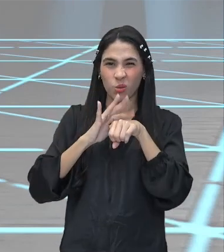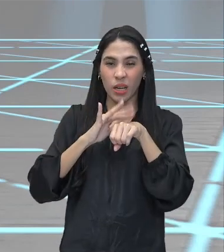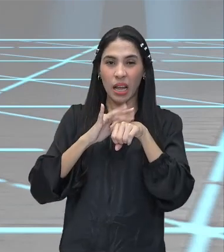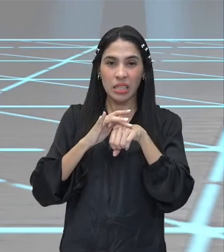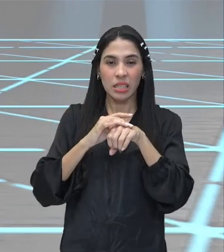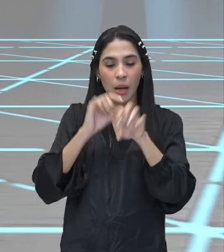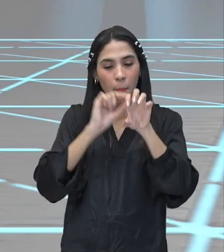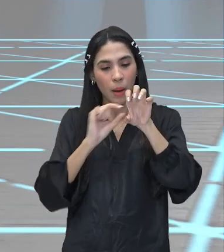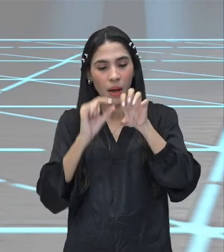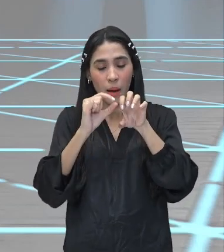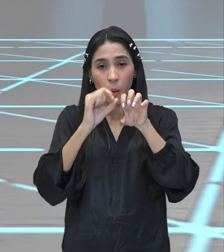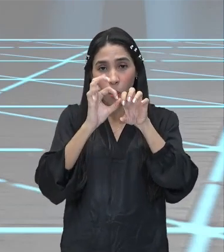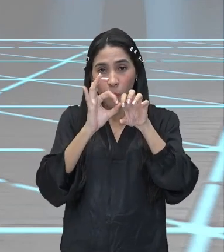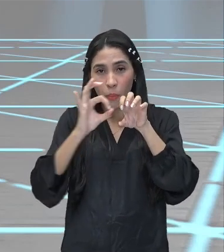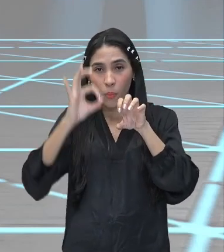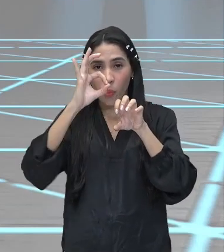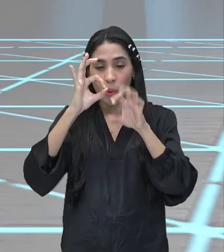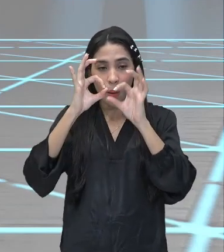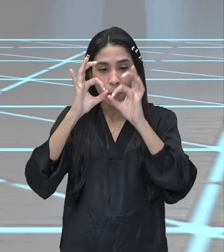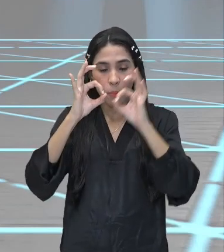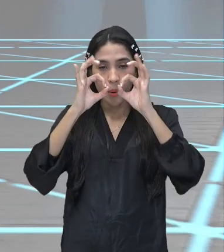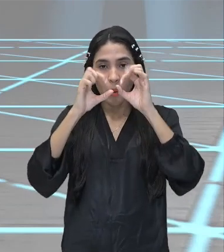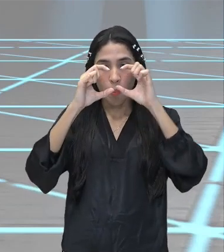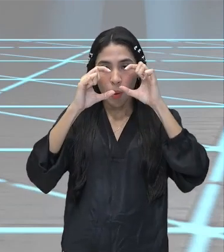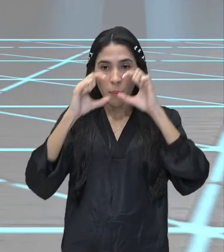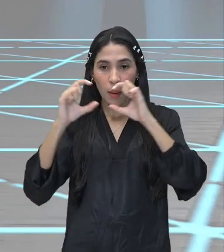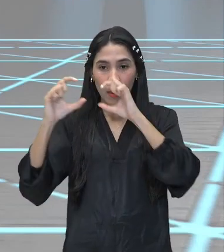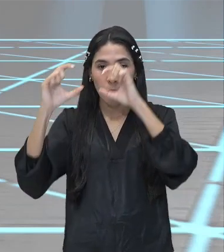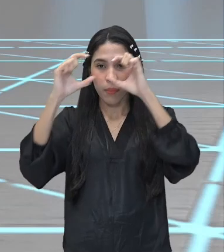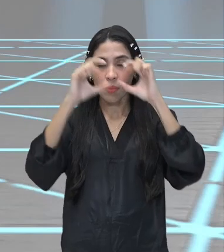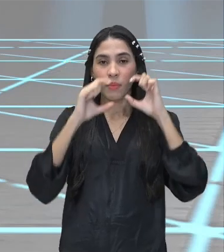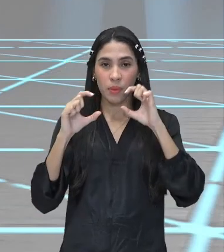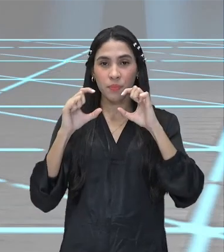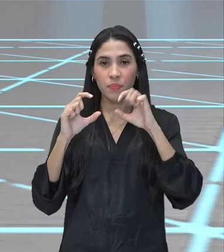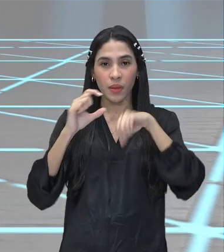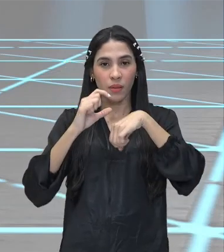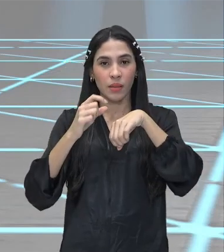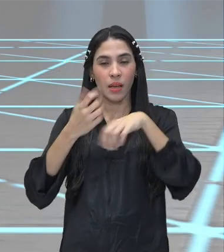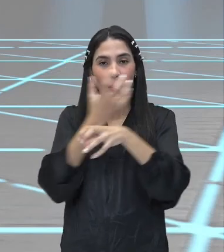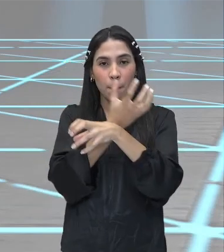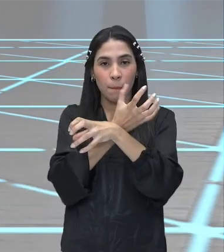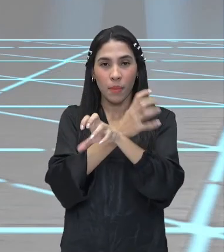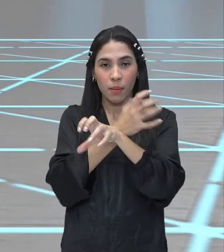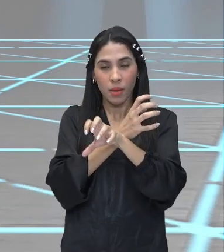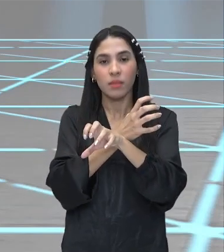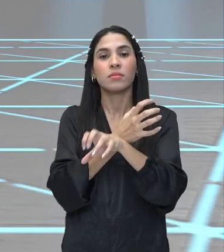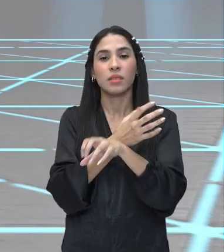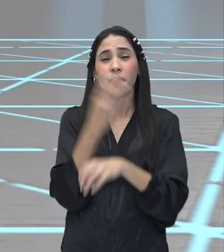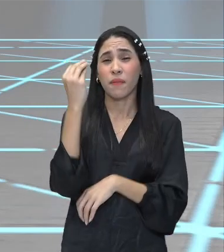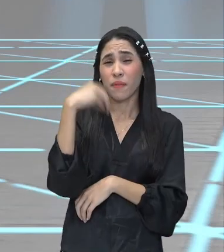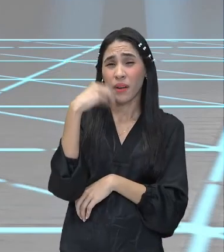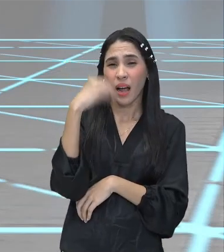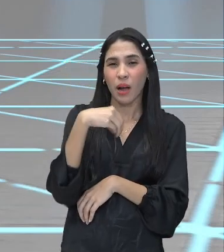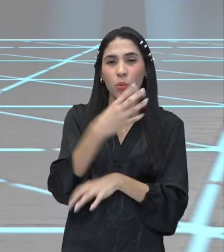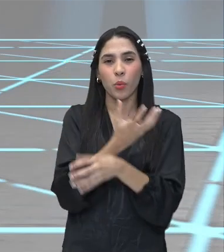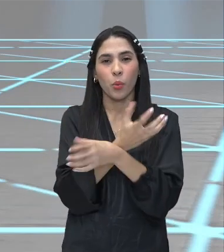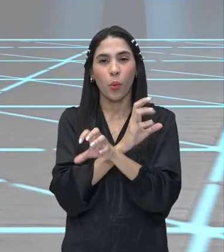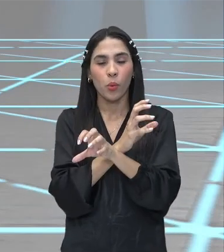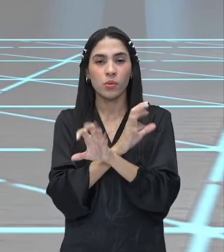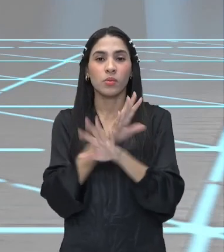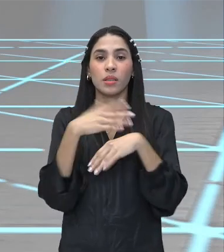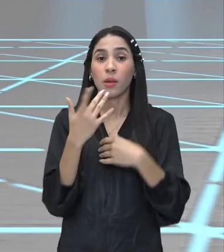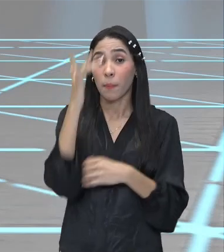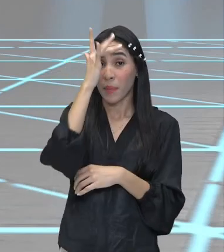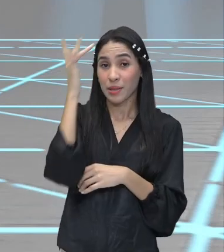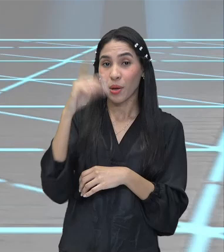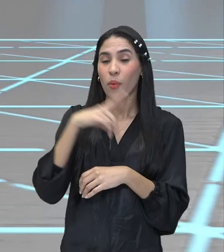mais dilatados, esses buraquinhos aí eles ficam maiores, ocasionando essa fragilidade óssea, né? Então, a